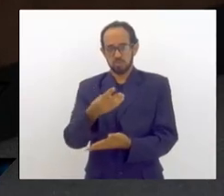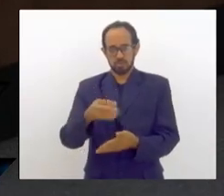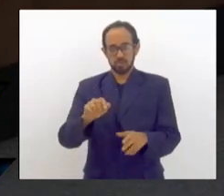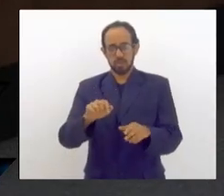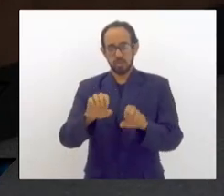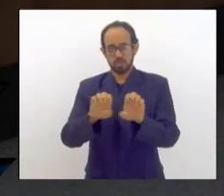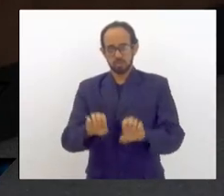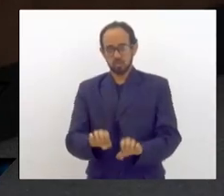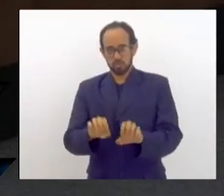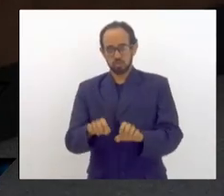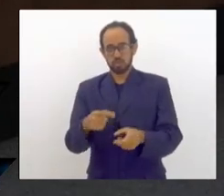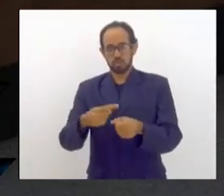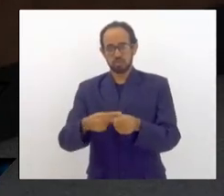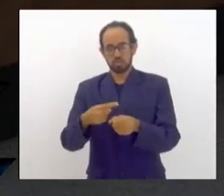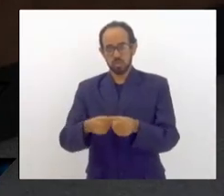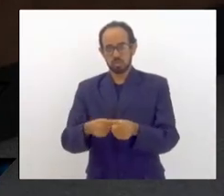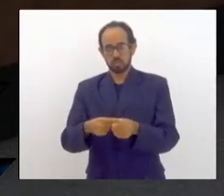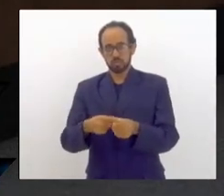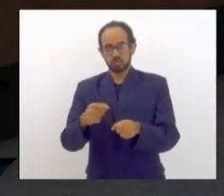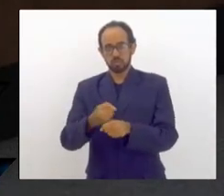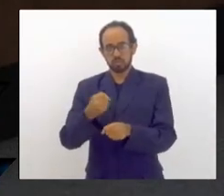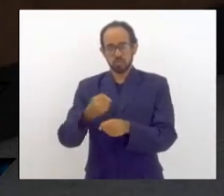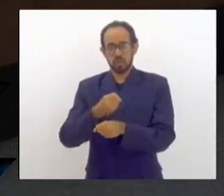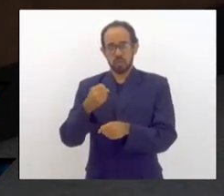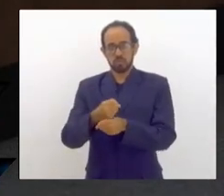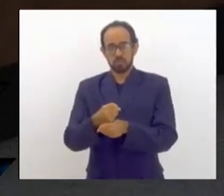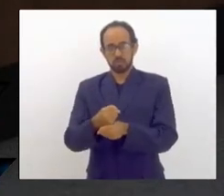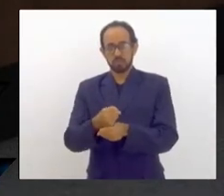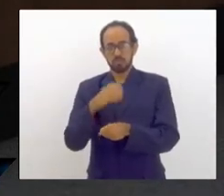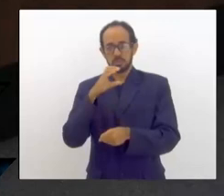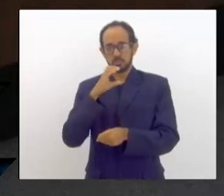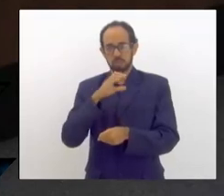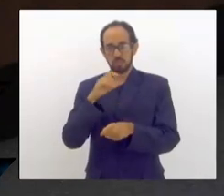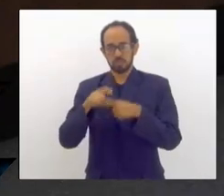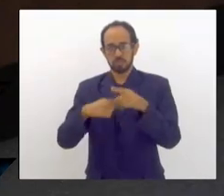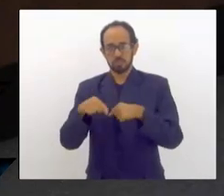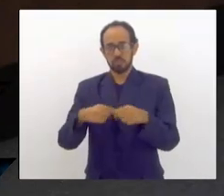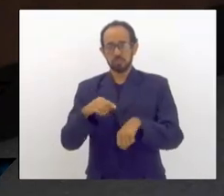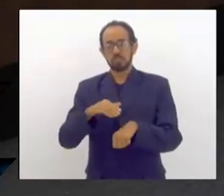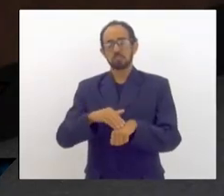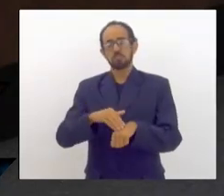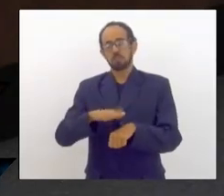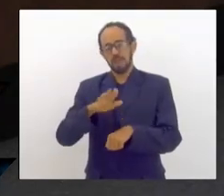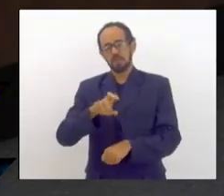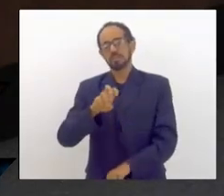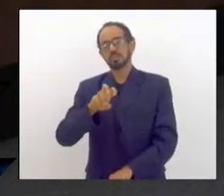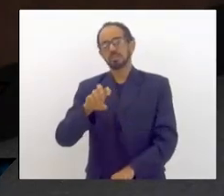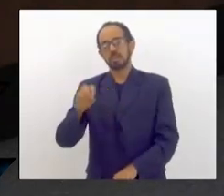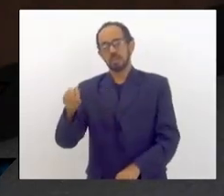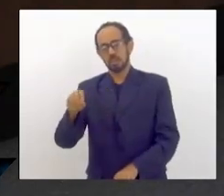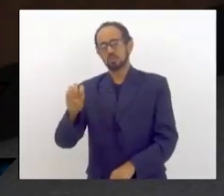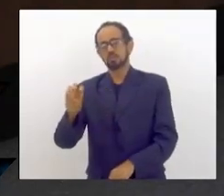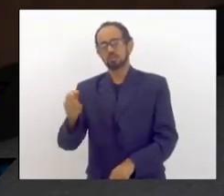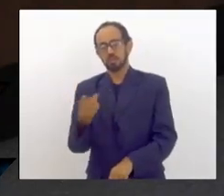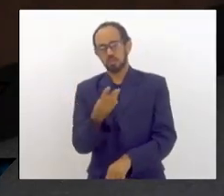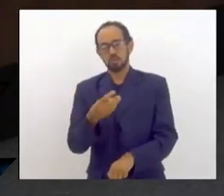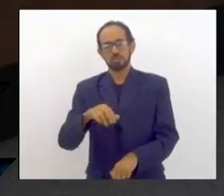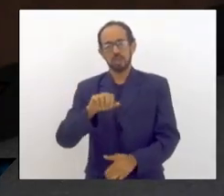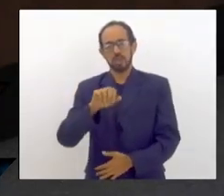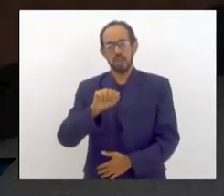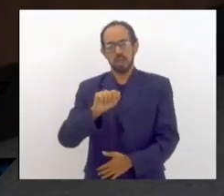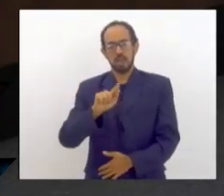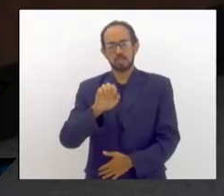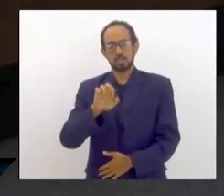reestruturação da cidade, nas obras de emergenciais, depois mais R$500 milhão por via da AG Rio, para